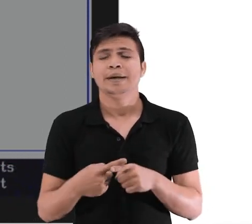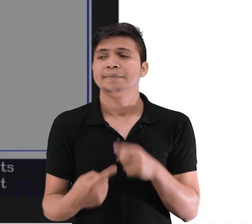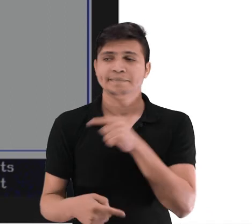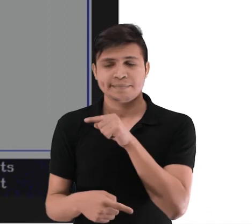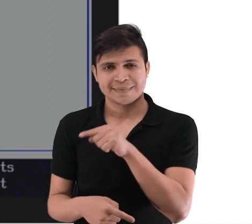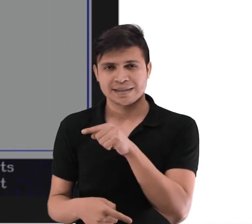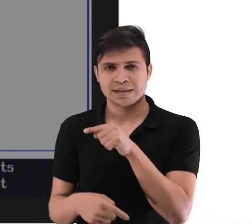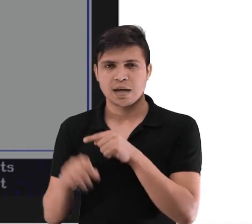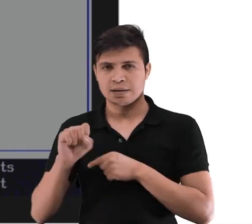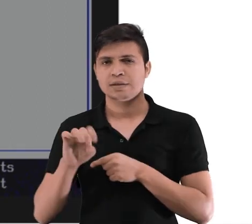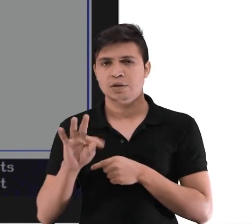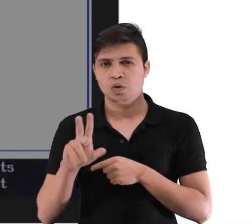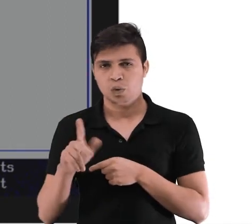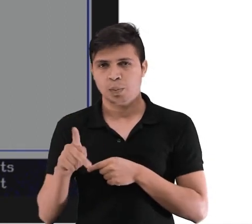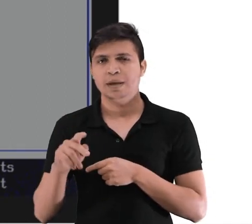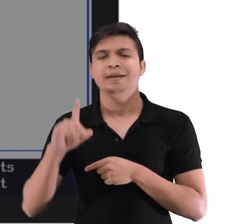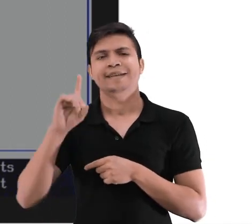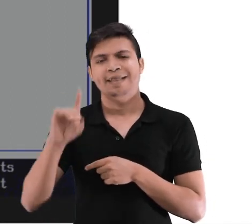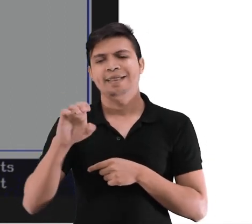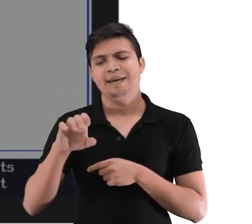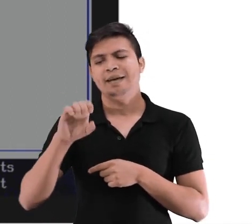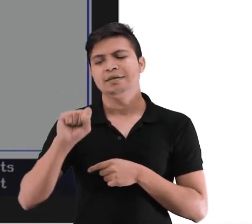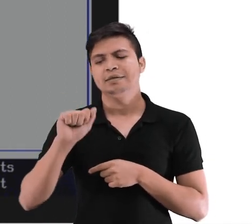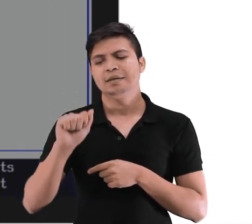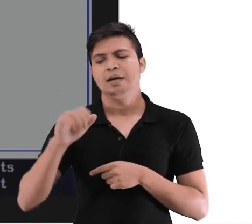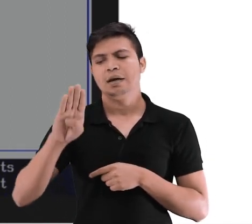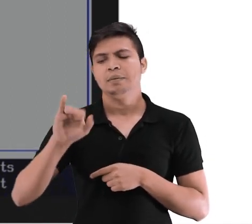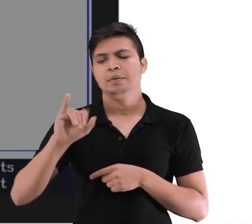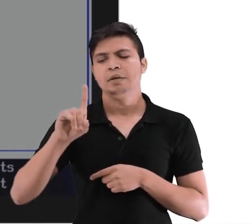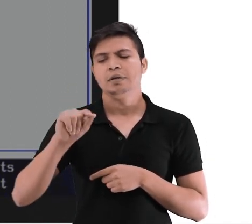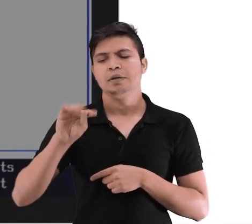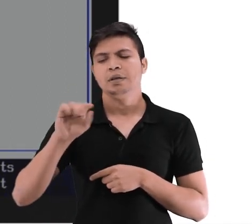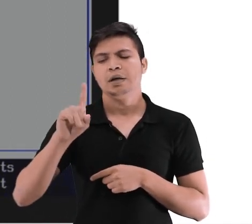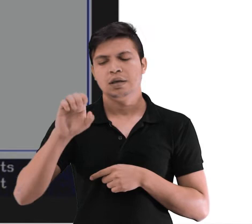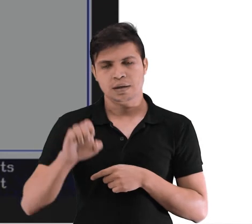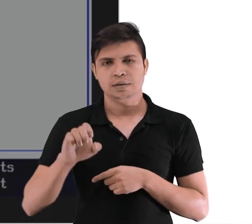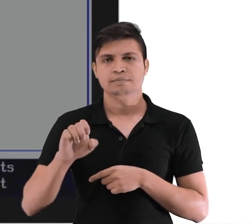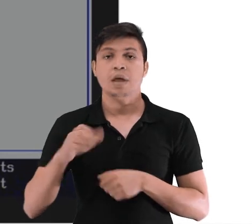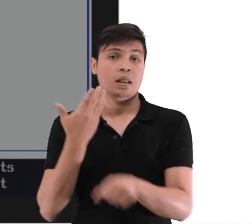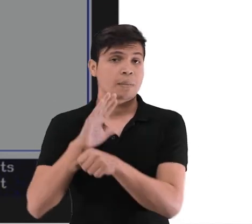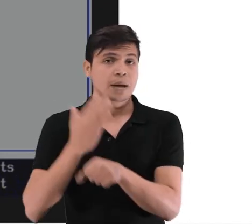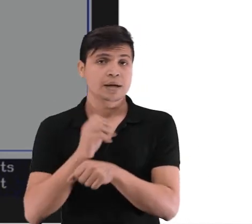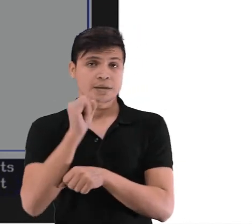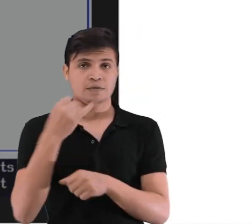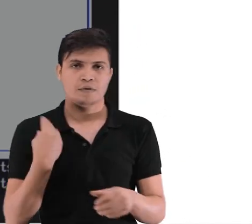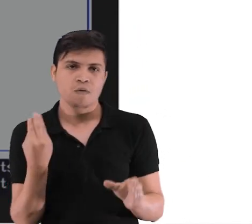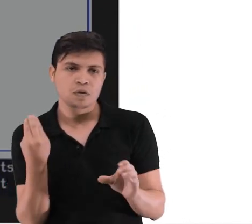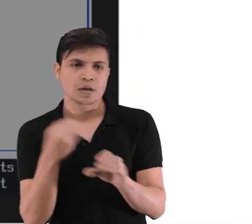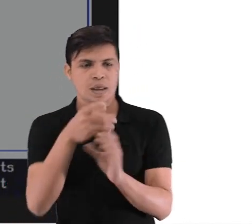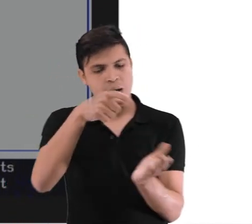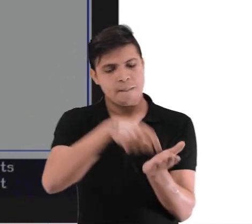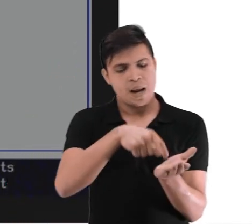no setup está desabilitada. Na prática, se você for instalar a máquina do VirtualBox e ela não deixar